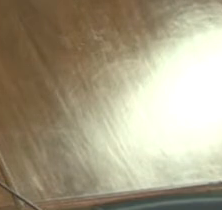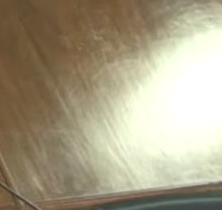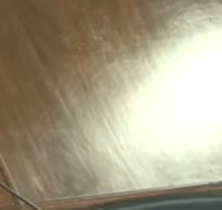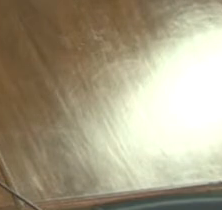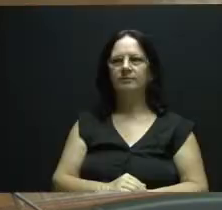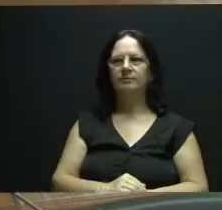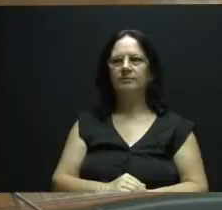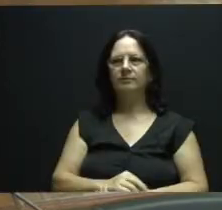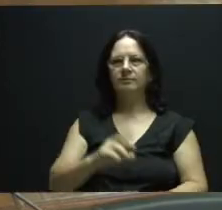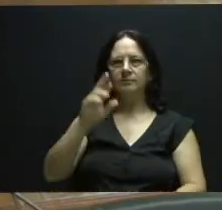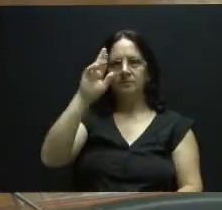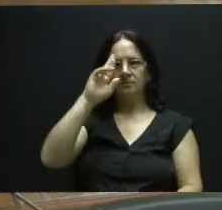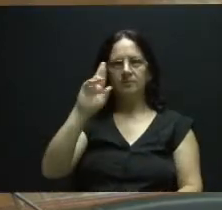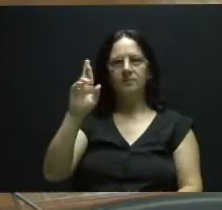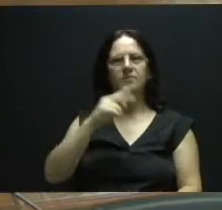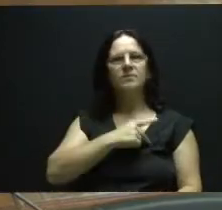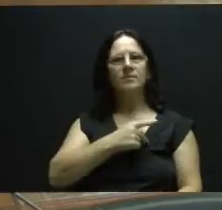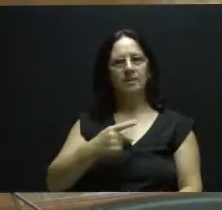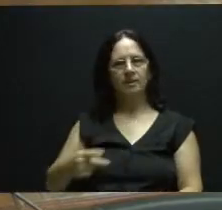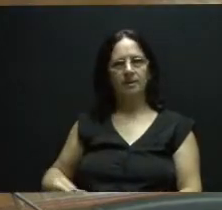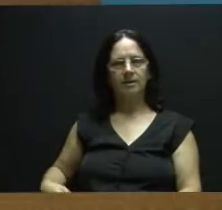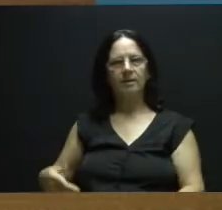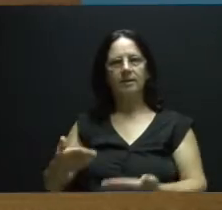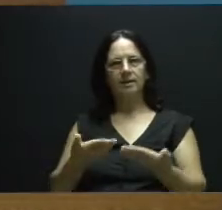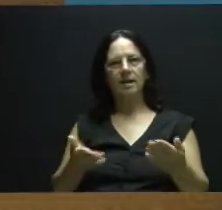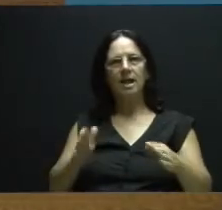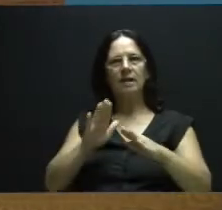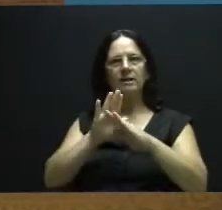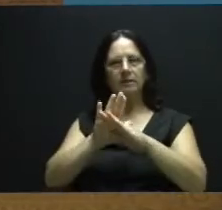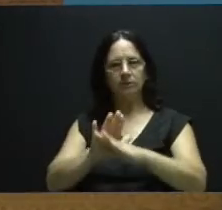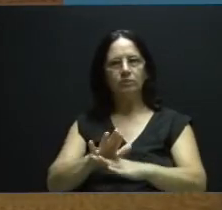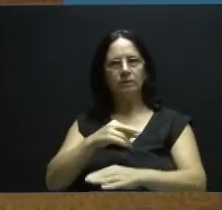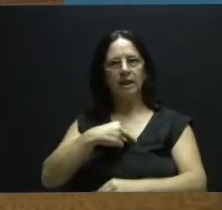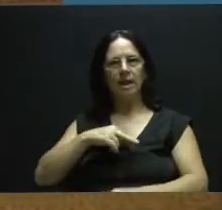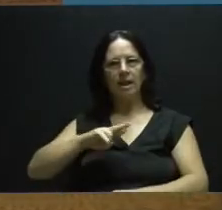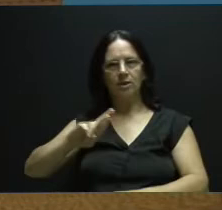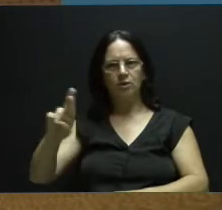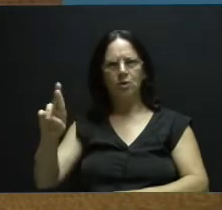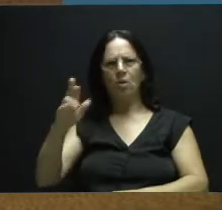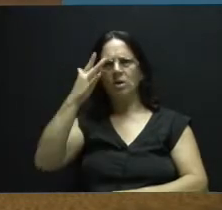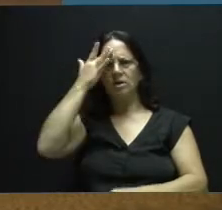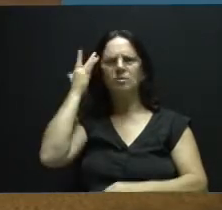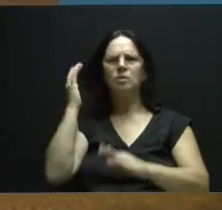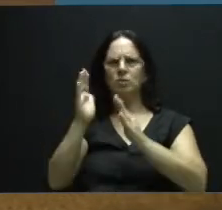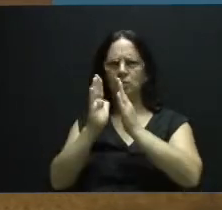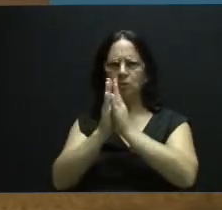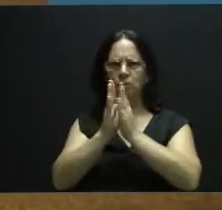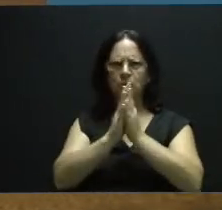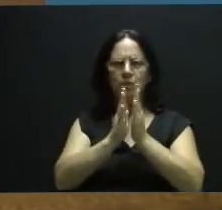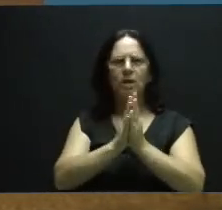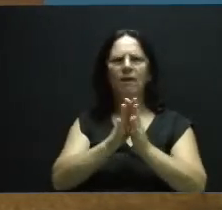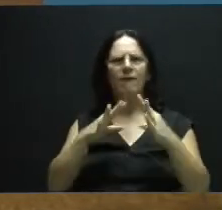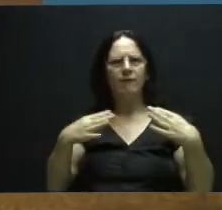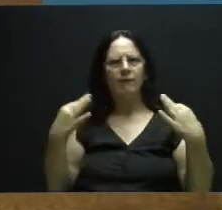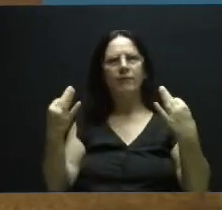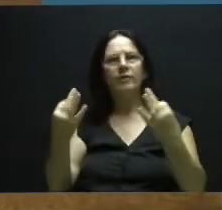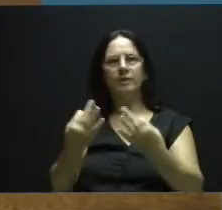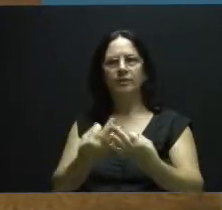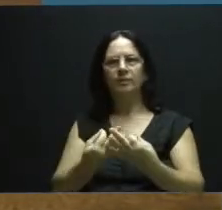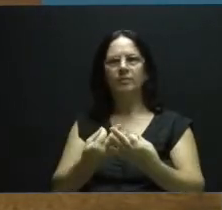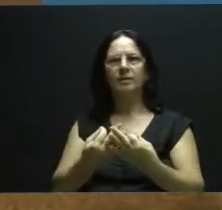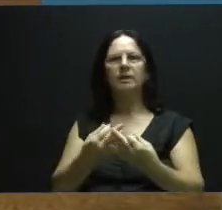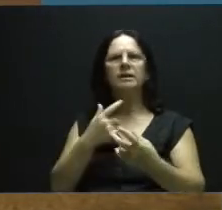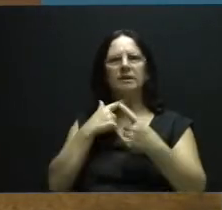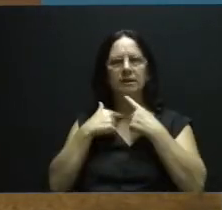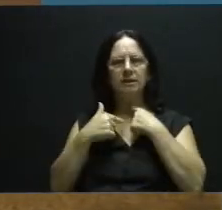senhor presidente e nobres pares a assistência religiosa para os pacientes e familiares que assim desejam que